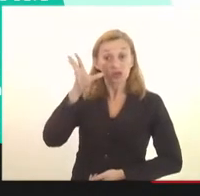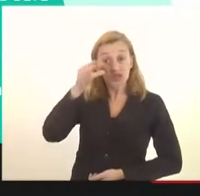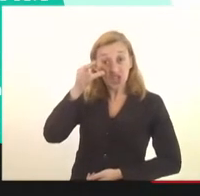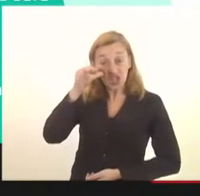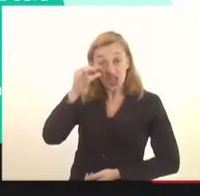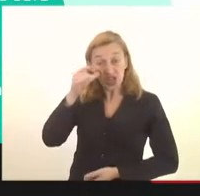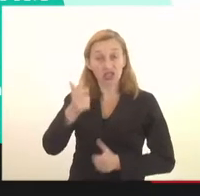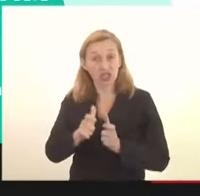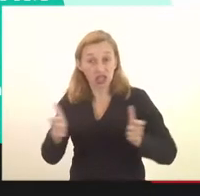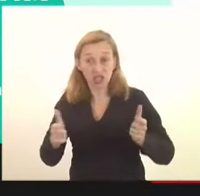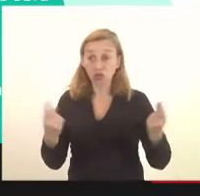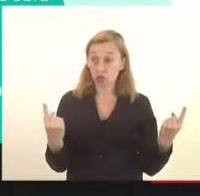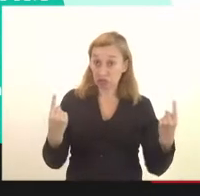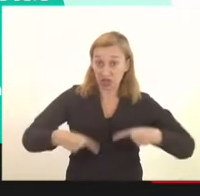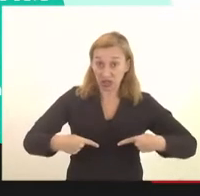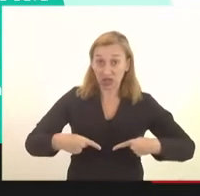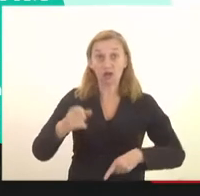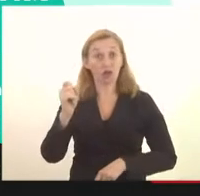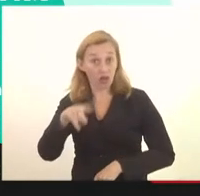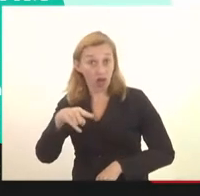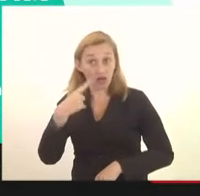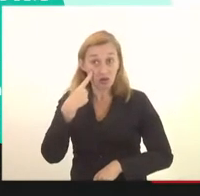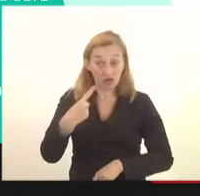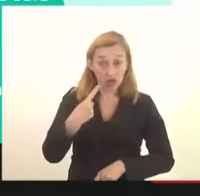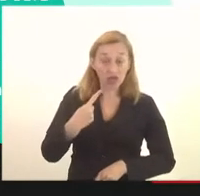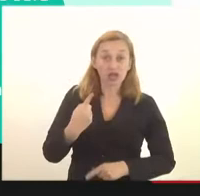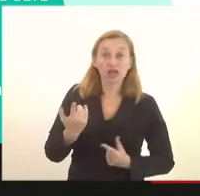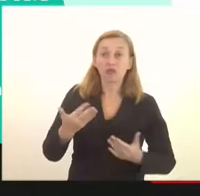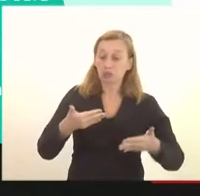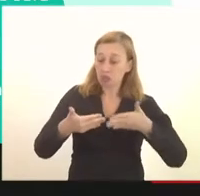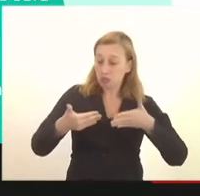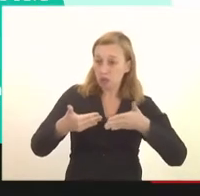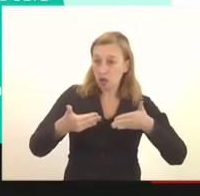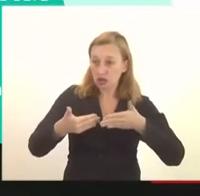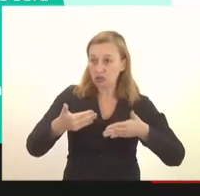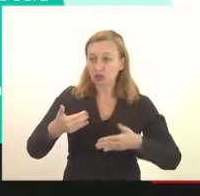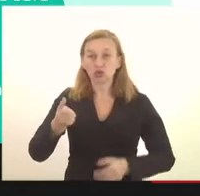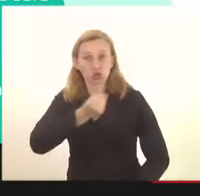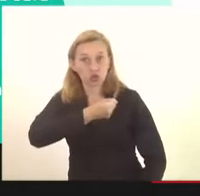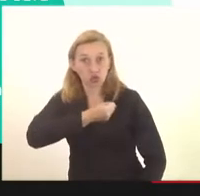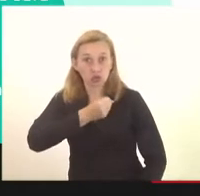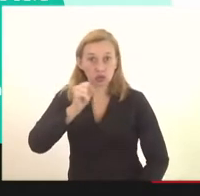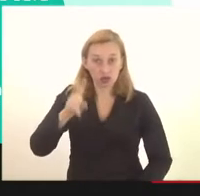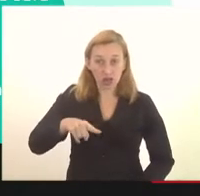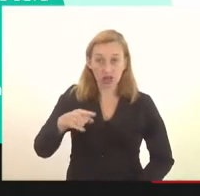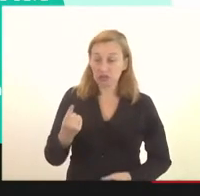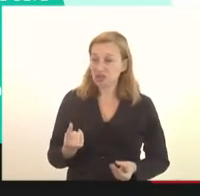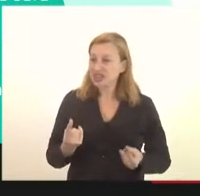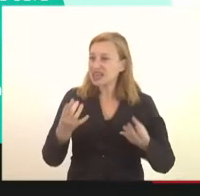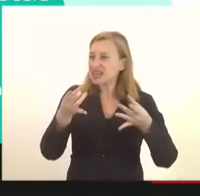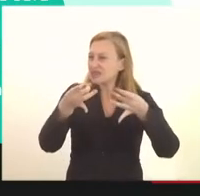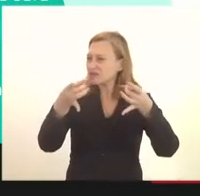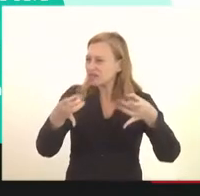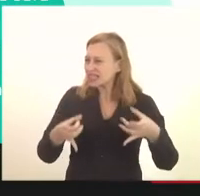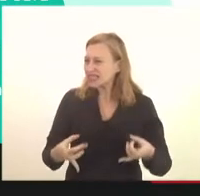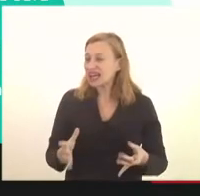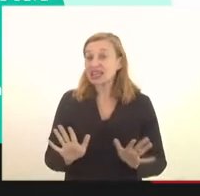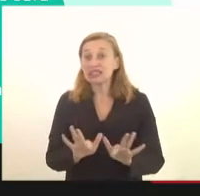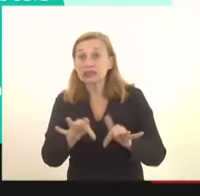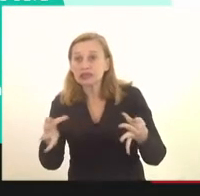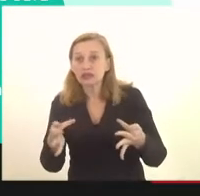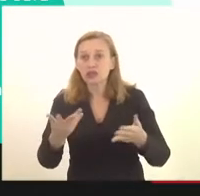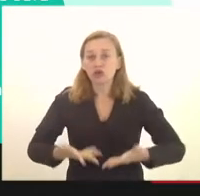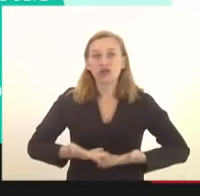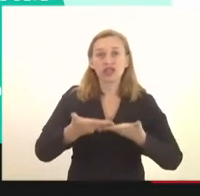lance competitivo, né? Houve outros lances muito próximos, a gente ganhou assim pelo detalhe, e nós oferecemos